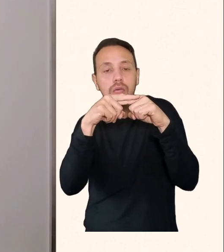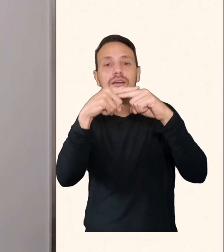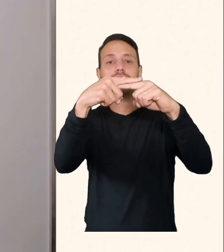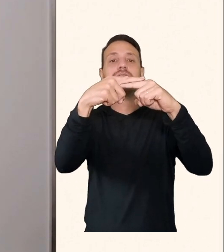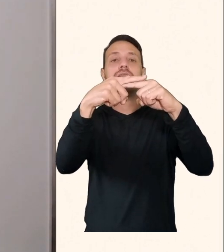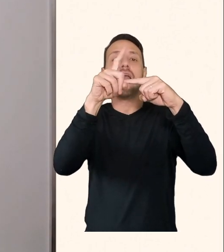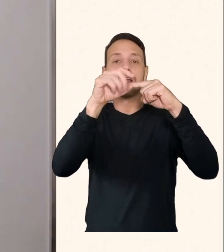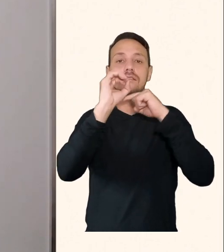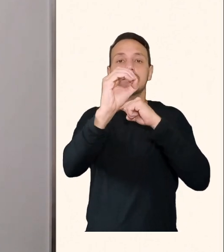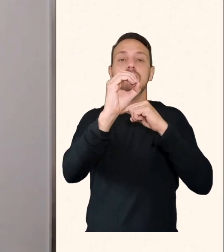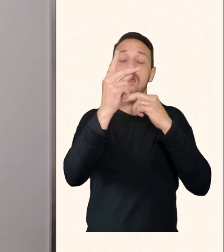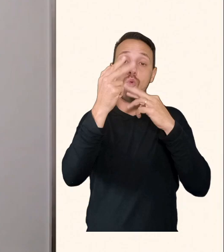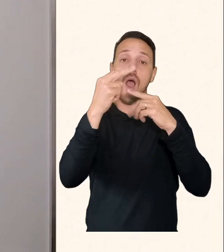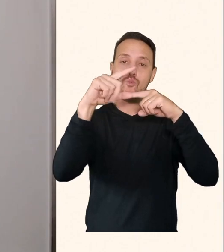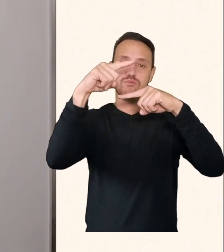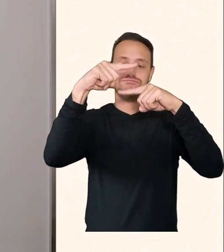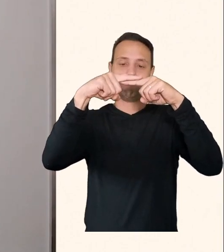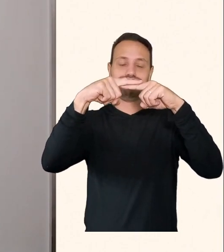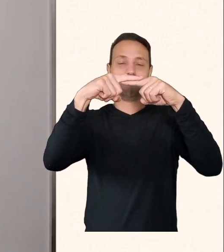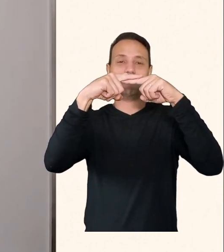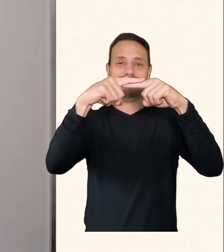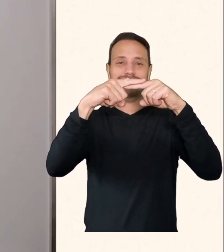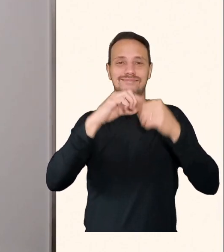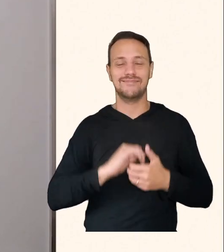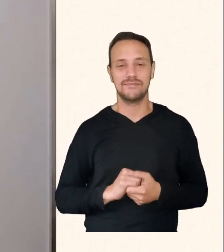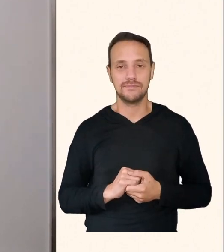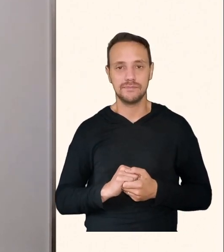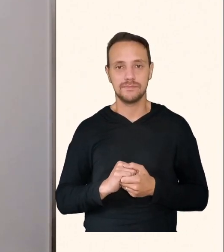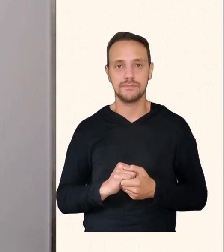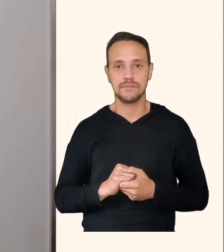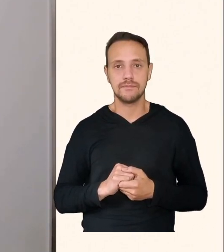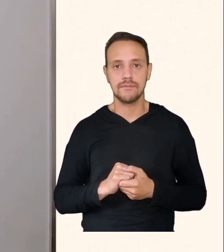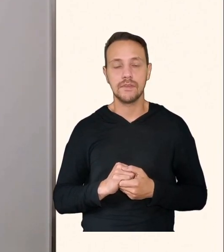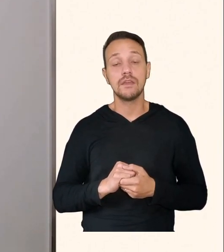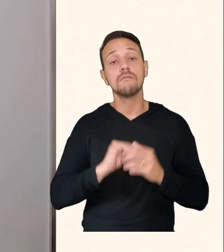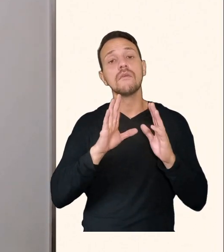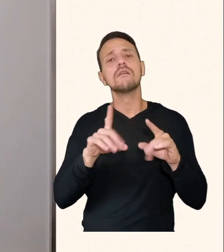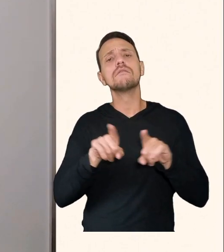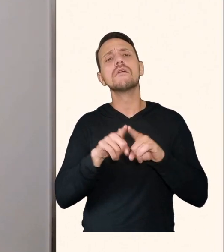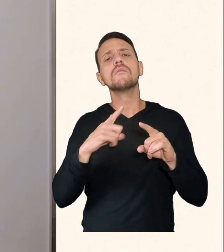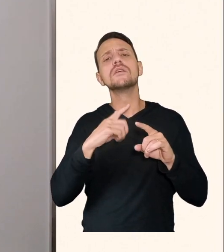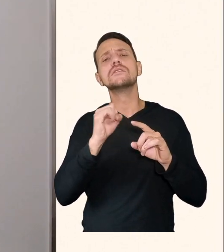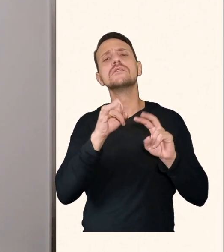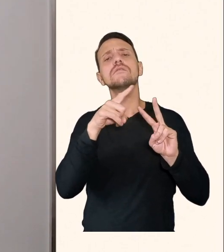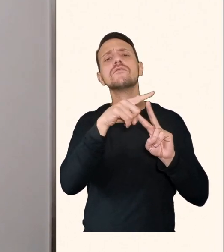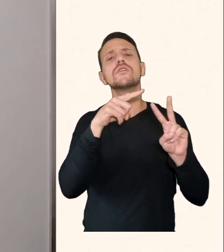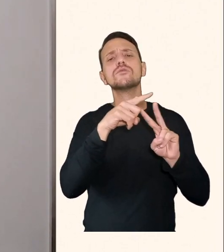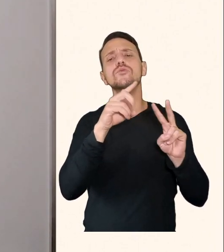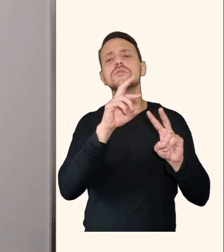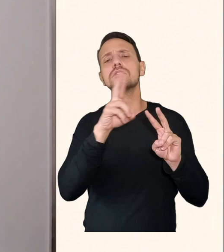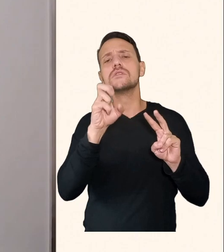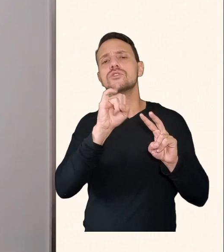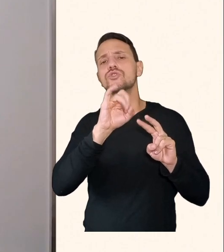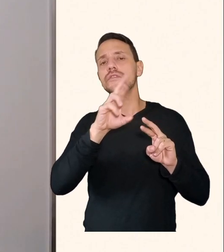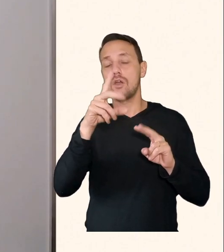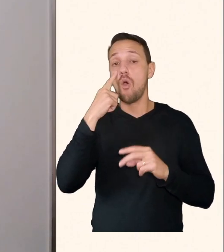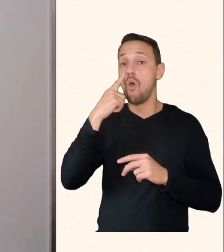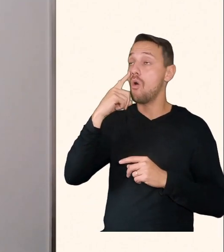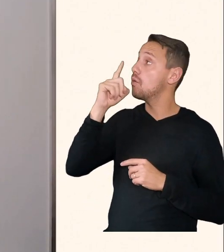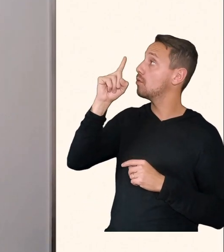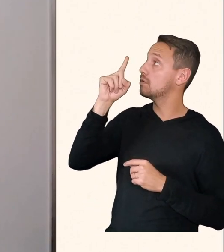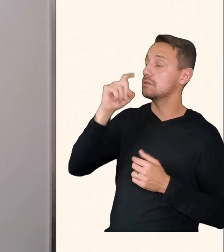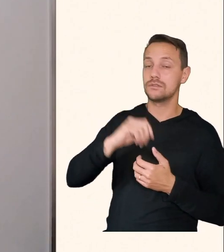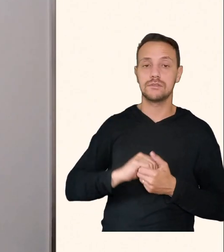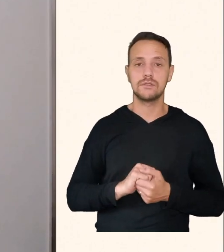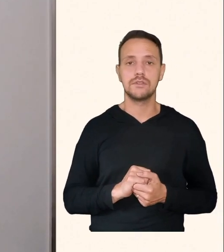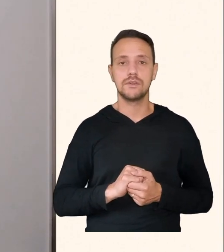com K com I, todos eles vão ter entre si um ângulo de 90 graus. O ângulo entre X e Y é